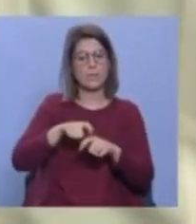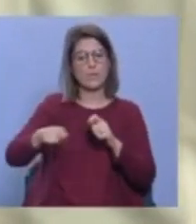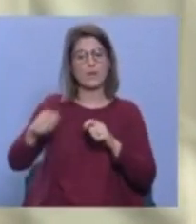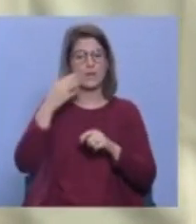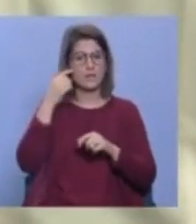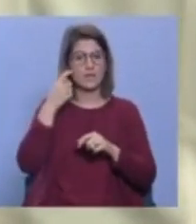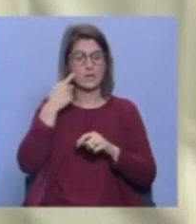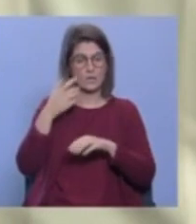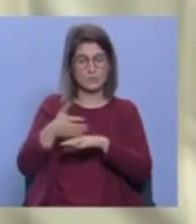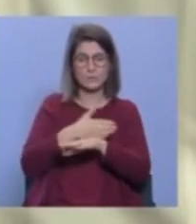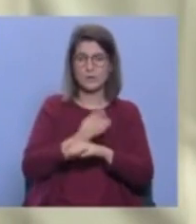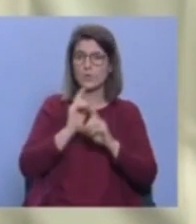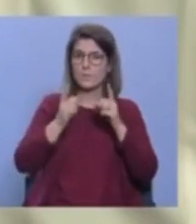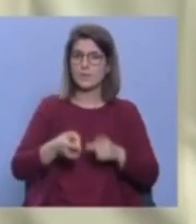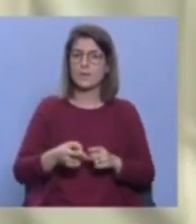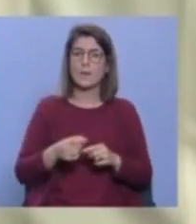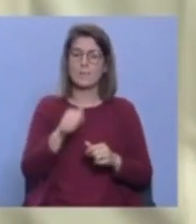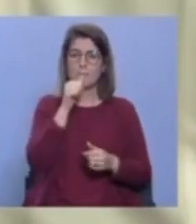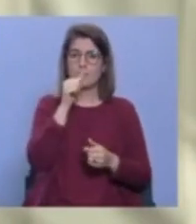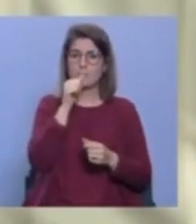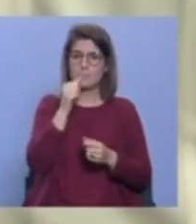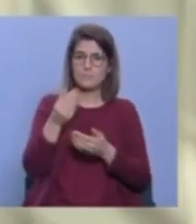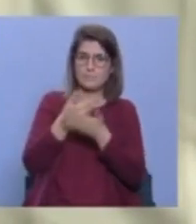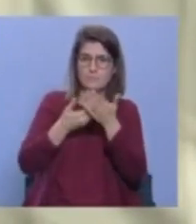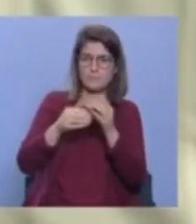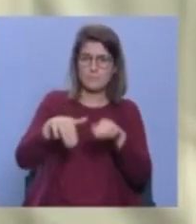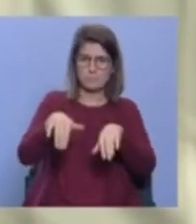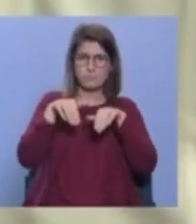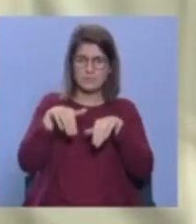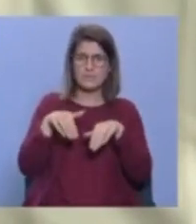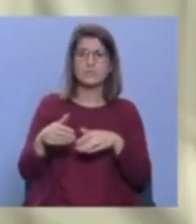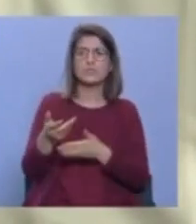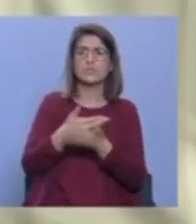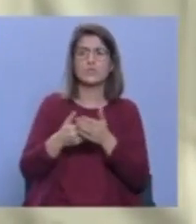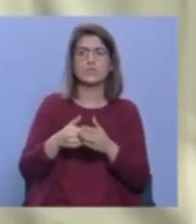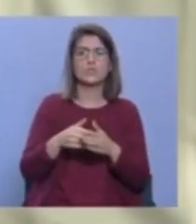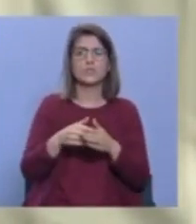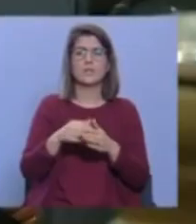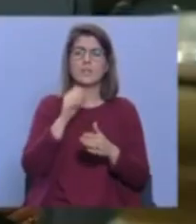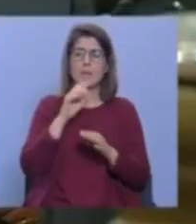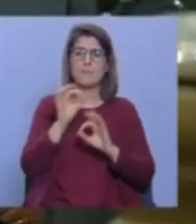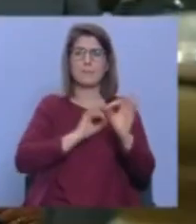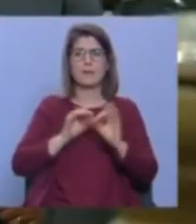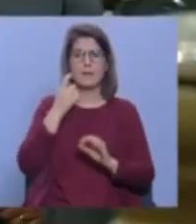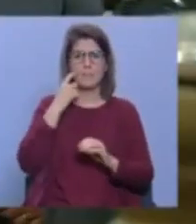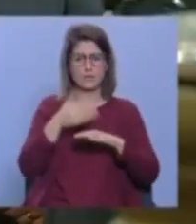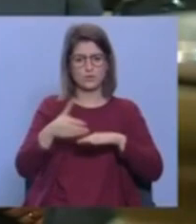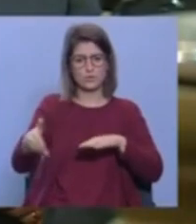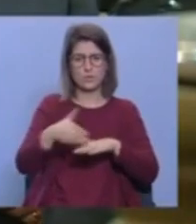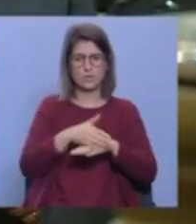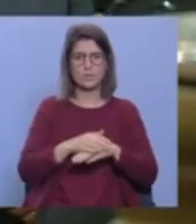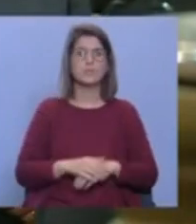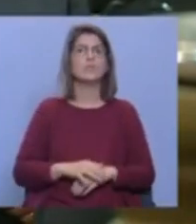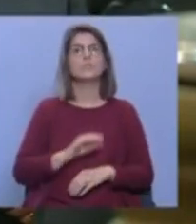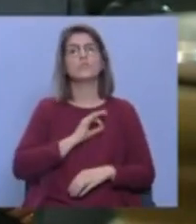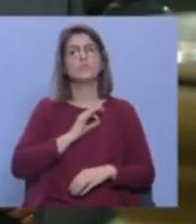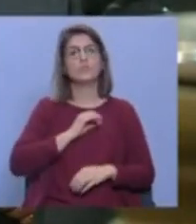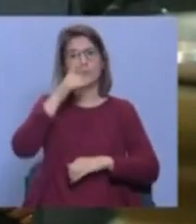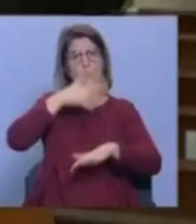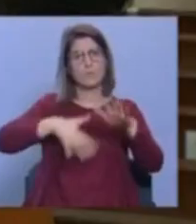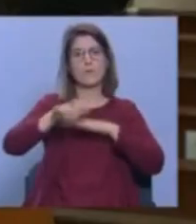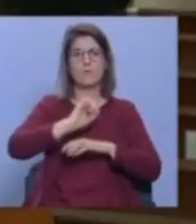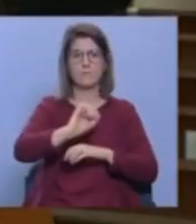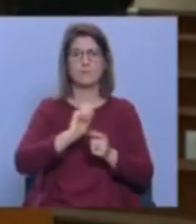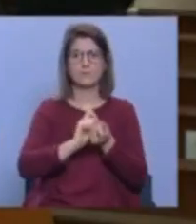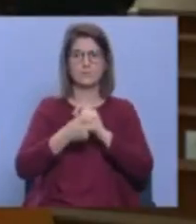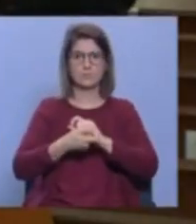no jejum, se preparem para celebrar a Santa Páscoa, oremos ao Senhor. Renovai, Senhor, o vosso povo. Por